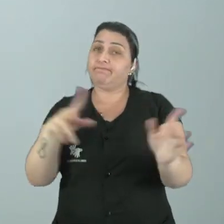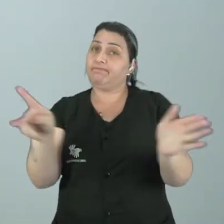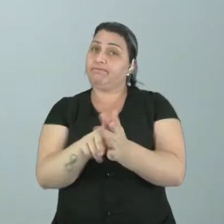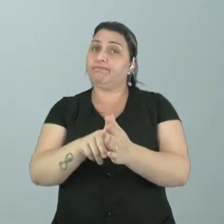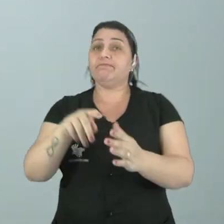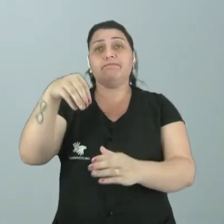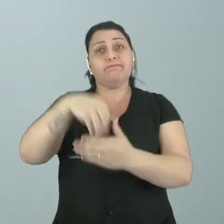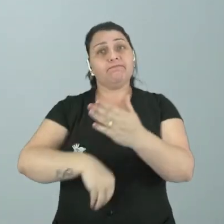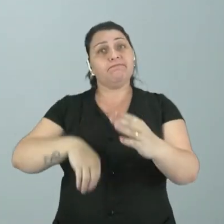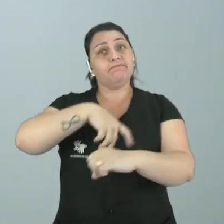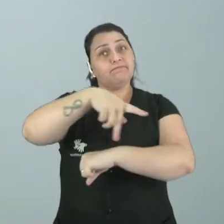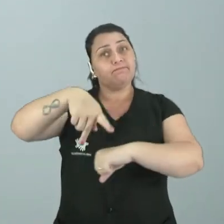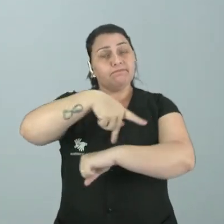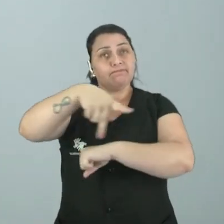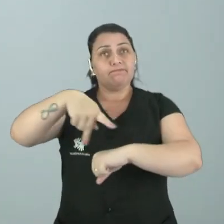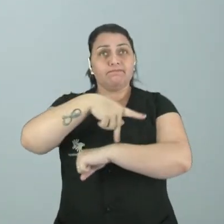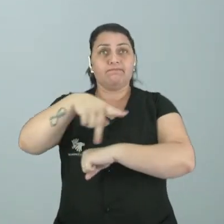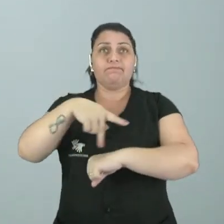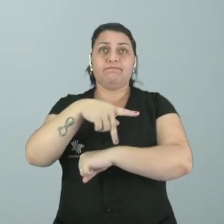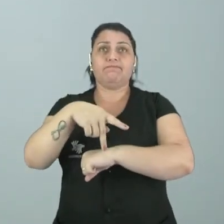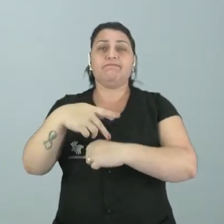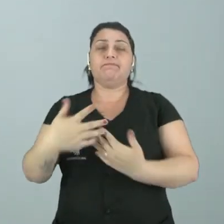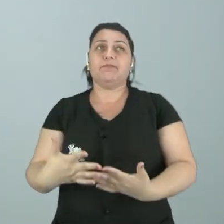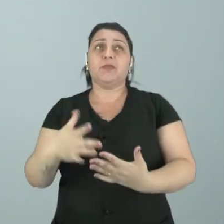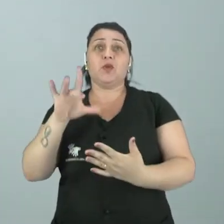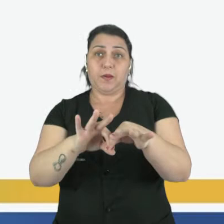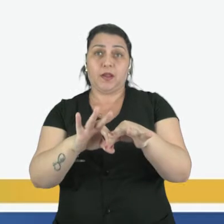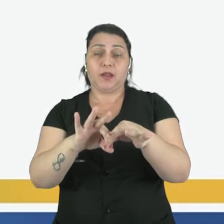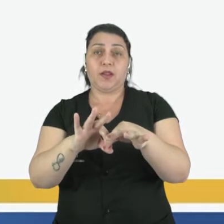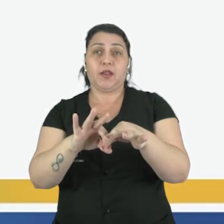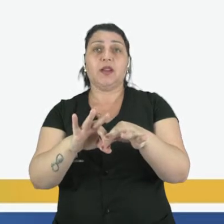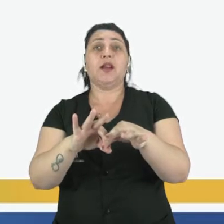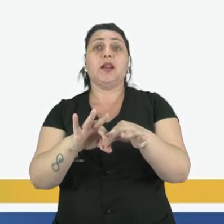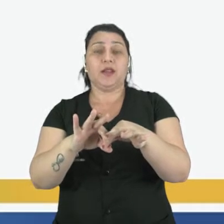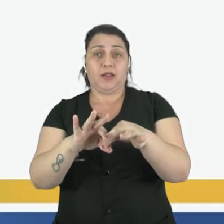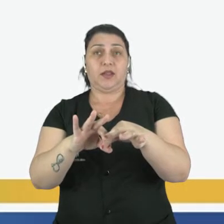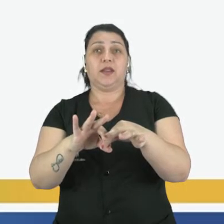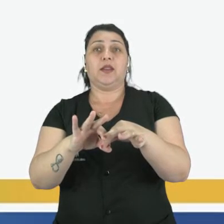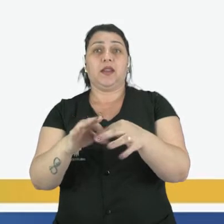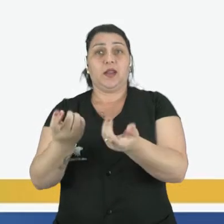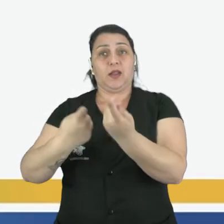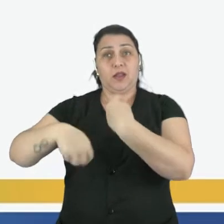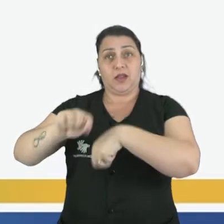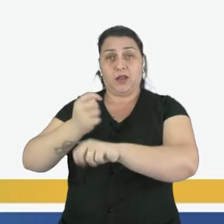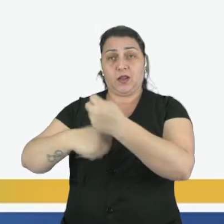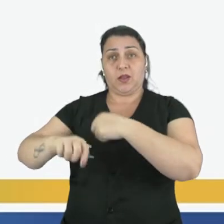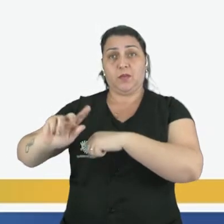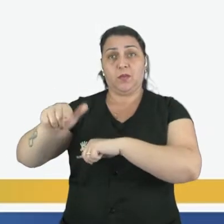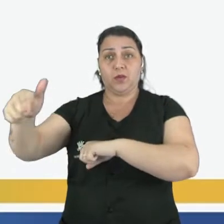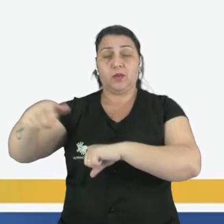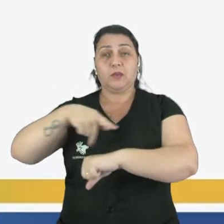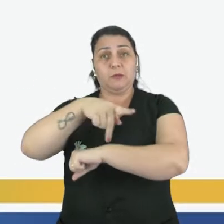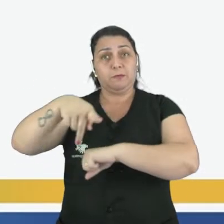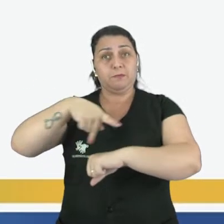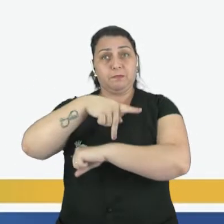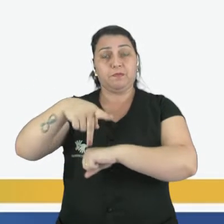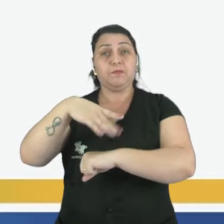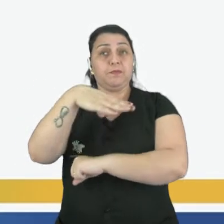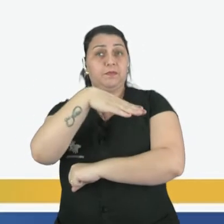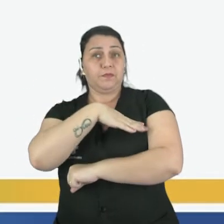Apple. Segundo lugar, Tóquio, no Japão, possui cerca de 12 milhões de habitantes e ainda